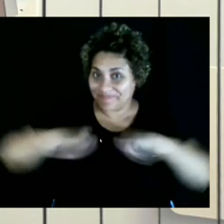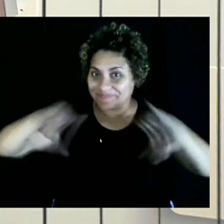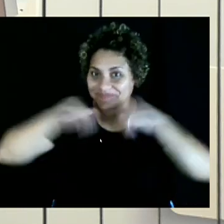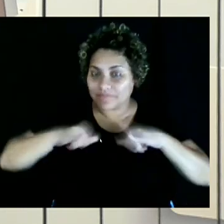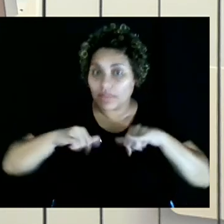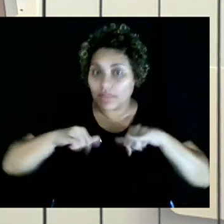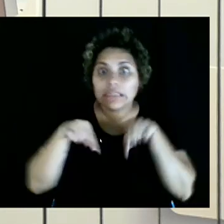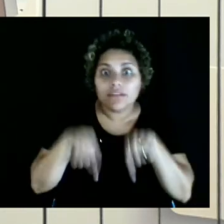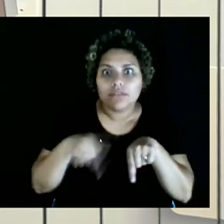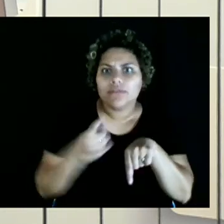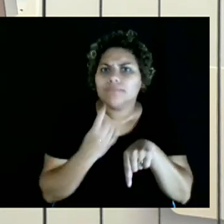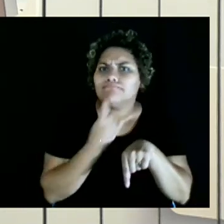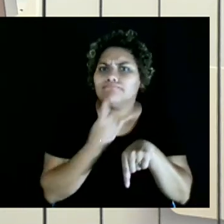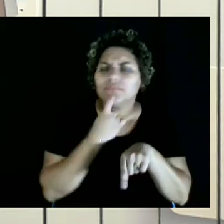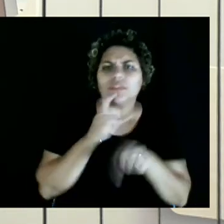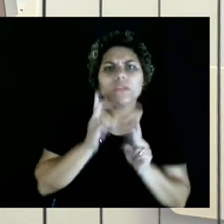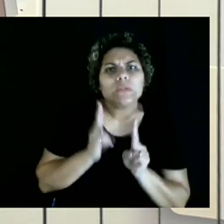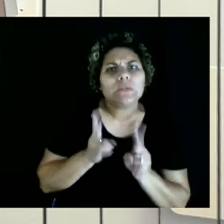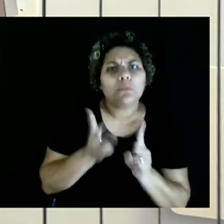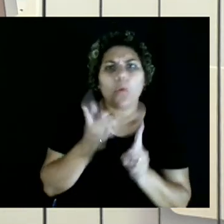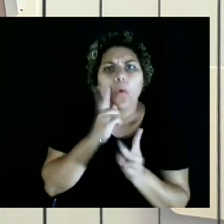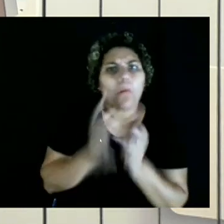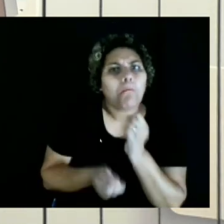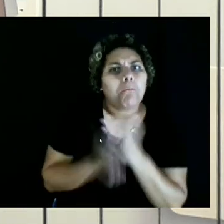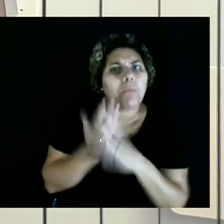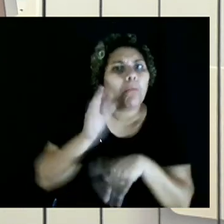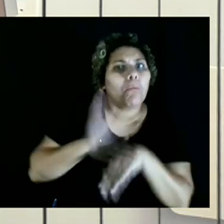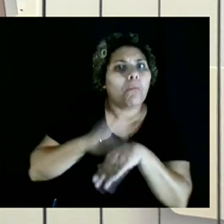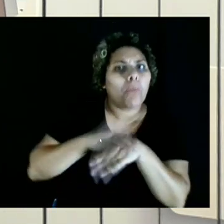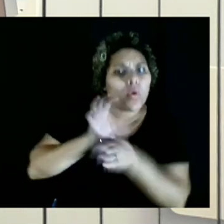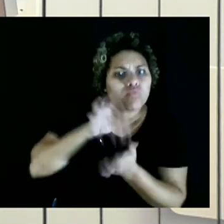principais polos de eventos do Brasil.